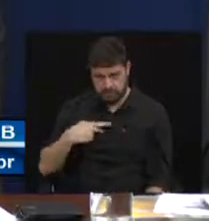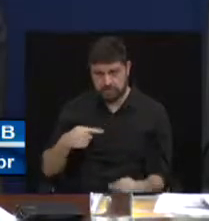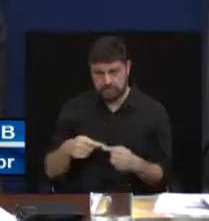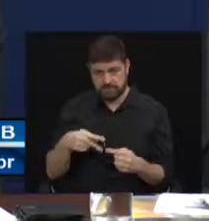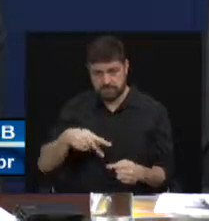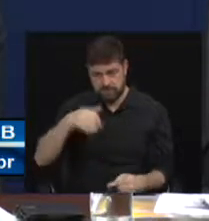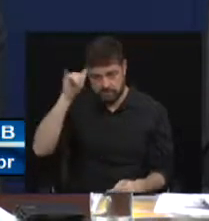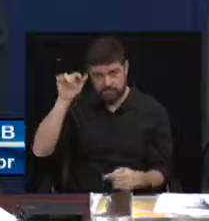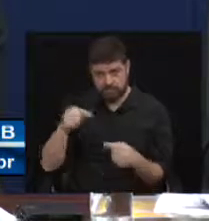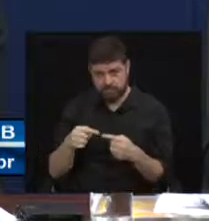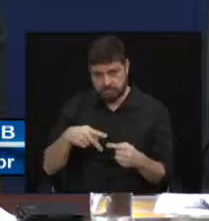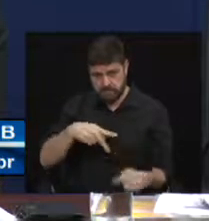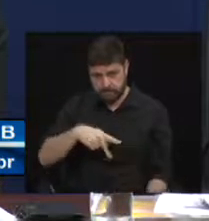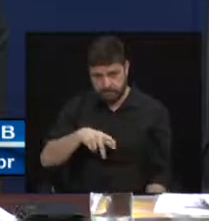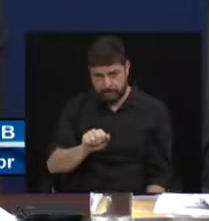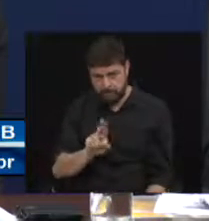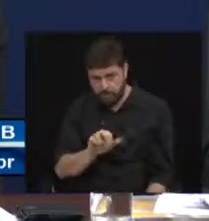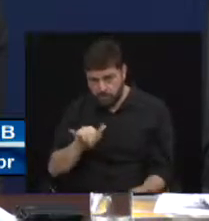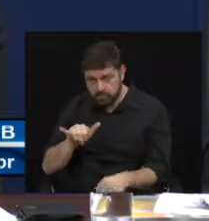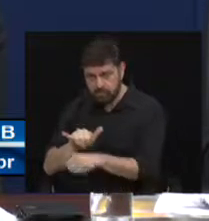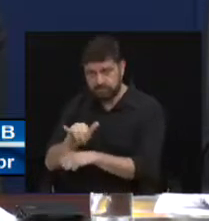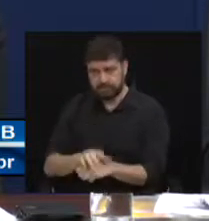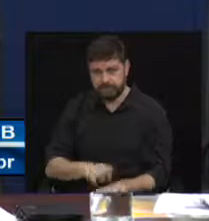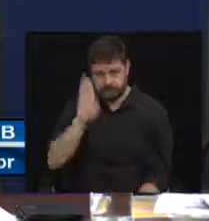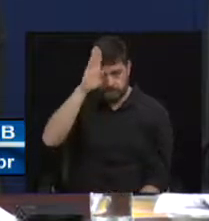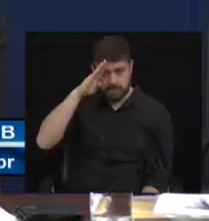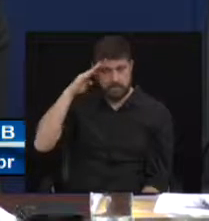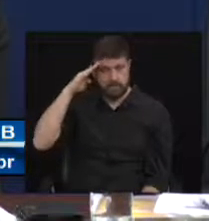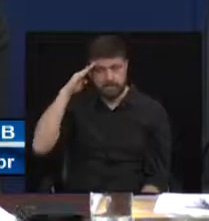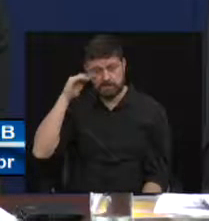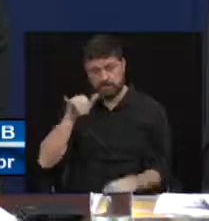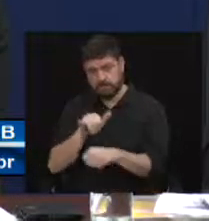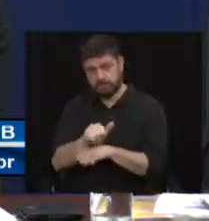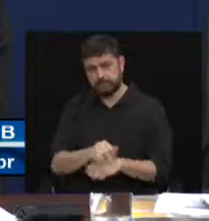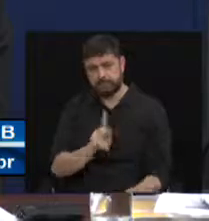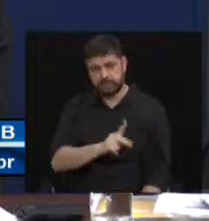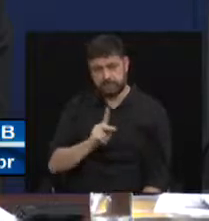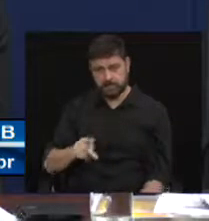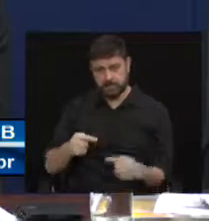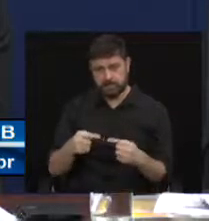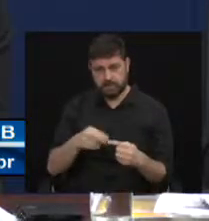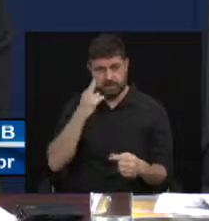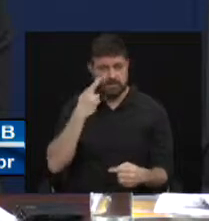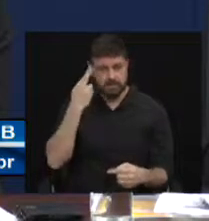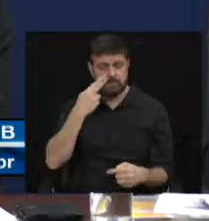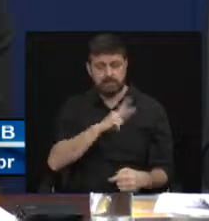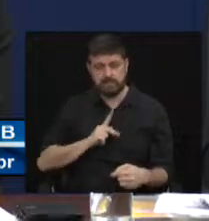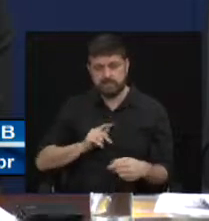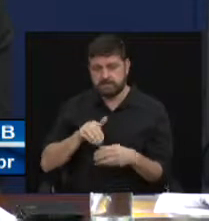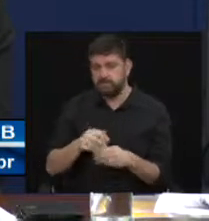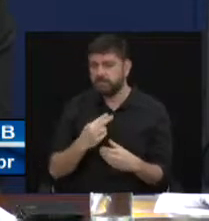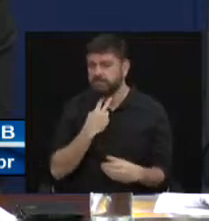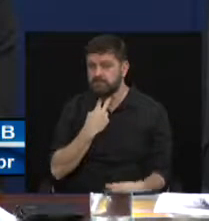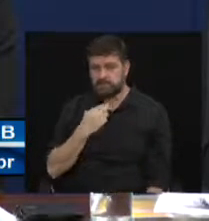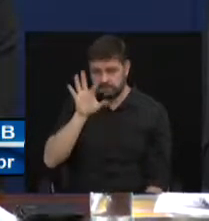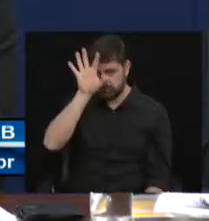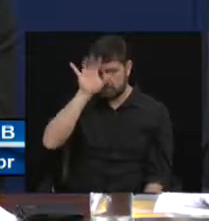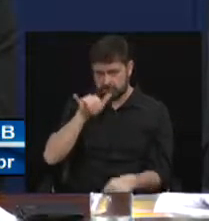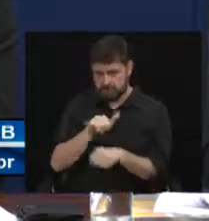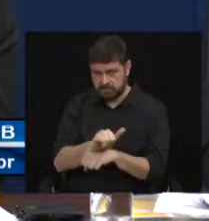PT, ausente. Carmo Luiz, vota sim. Cid Ferreira, sim. Sidão Santos, sim. Edson Ribeiro, sim. Gilberto Vermelho, ausente. Gustavo Peta, sim. Jairson Canário,